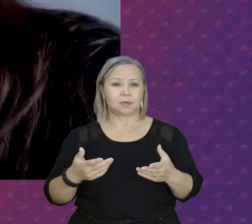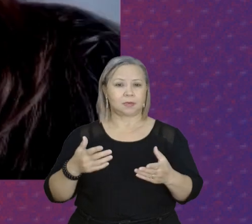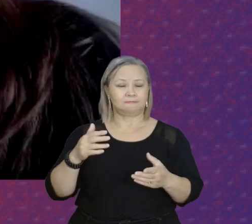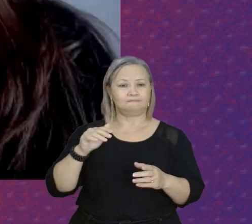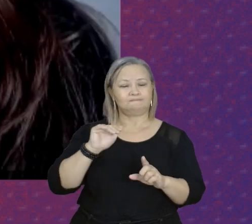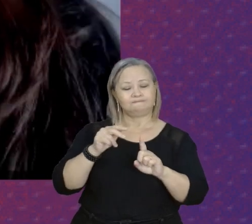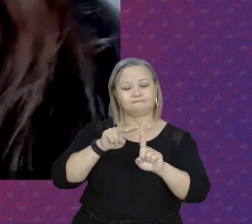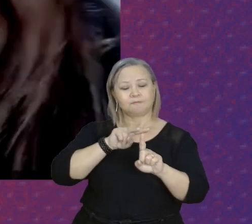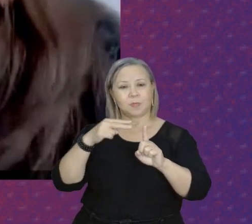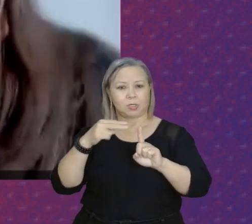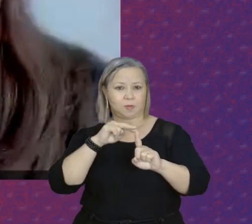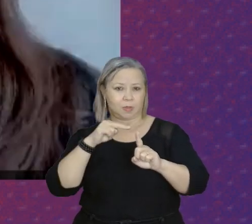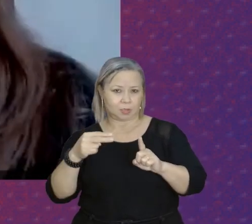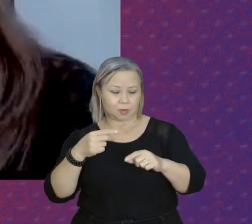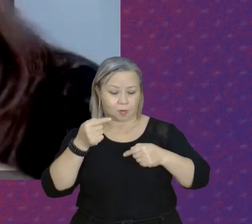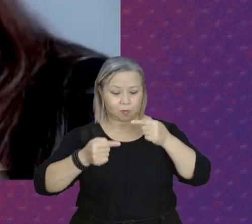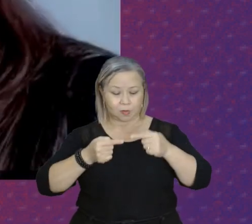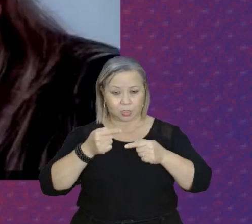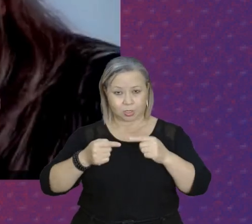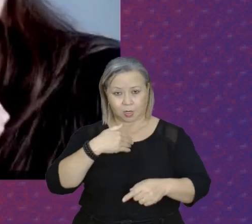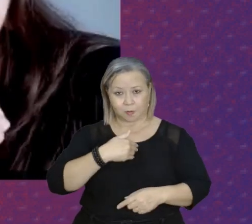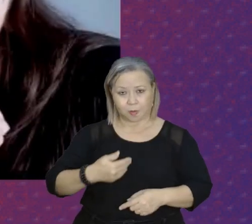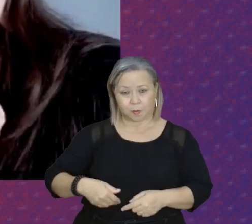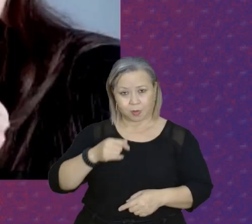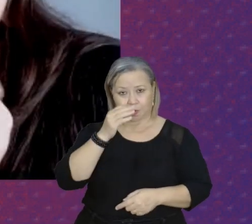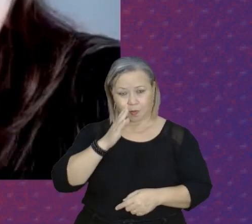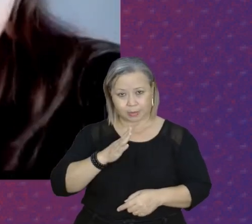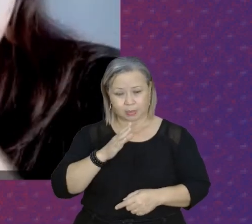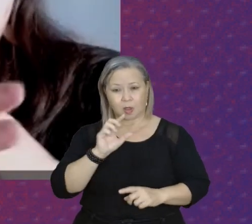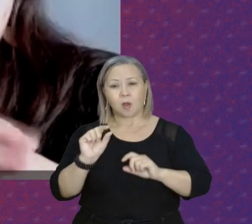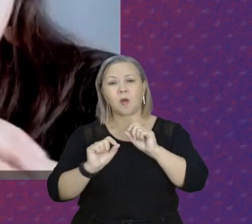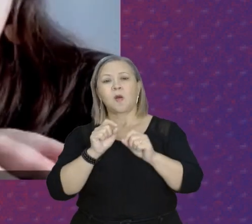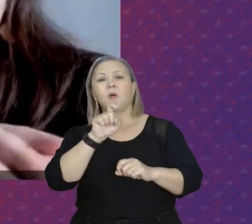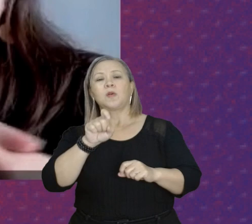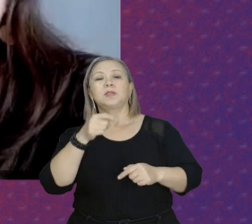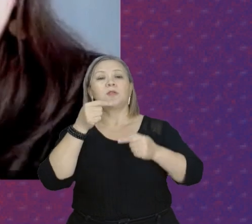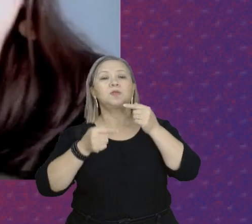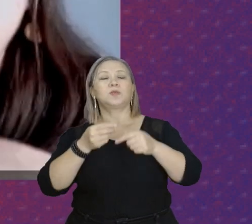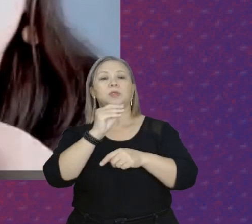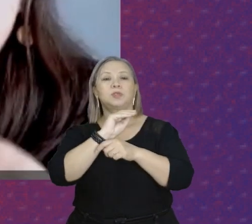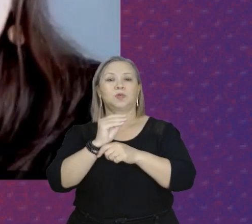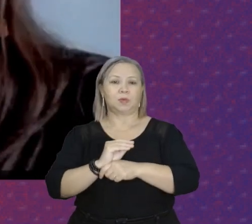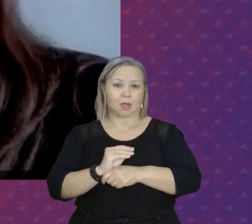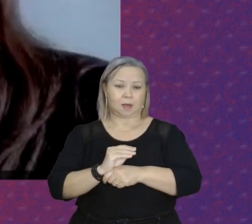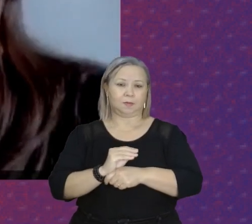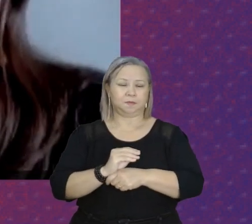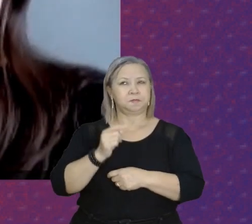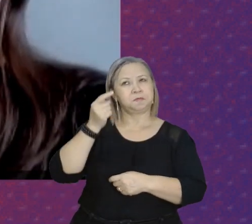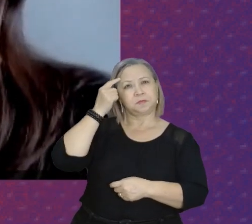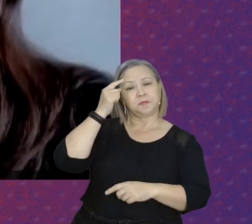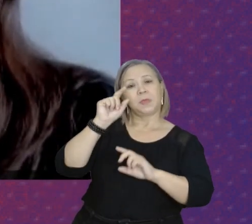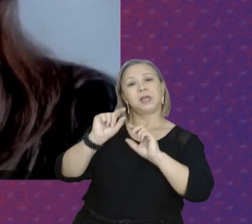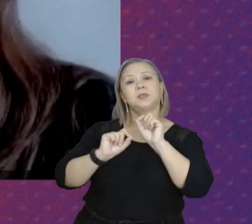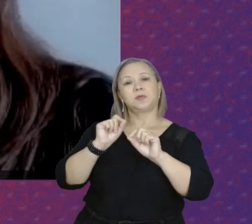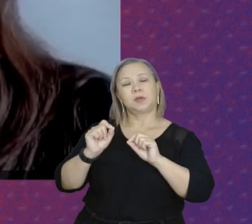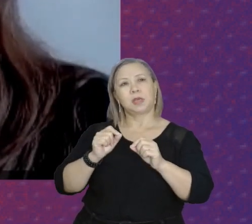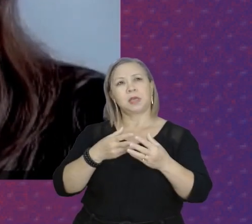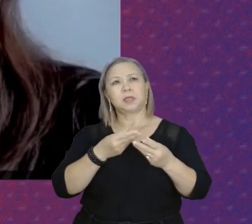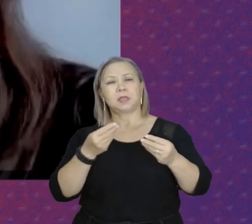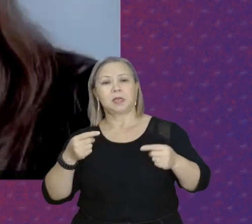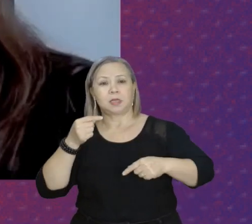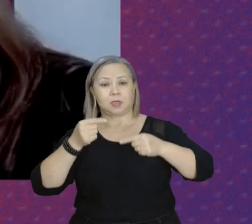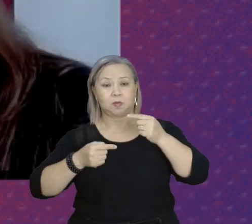política pública no Brasil. Então, o que são as políticas de cuidado, né? Então, a gente pensa tanto nas políticas